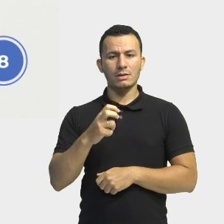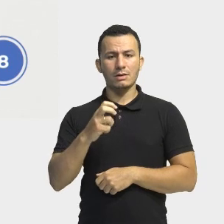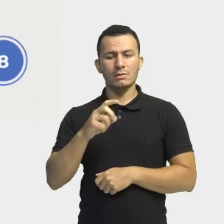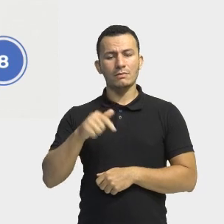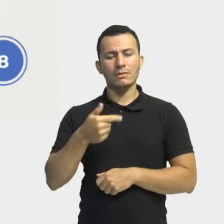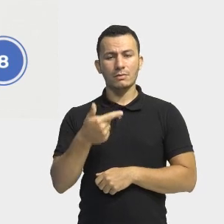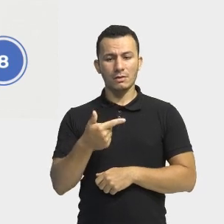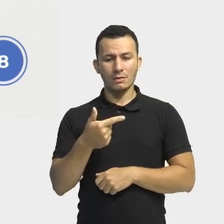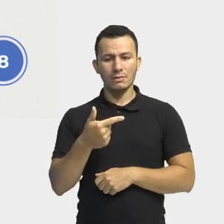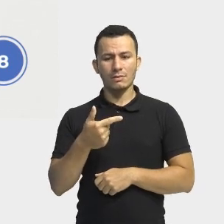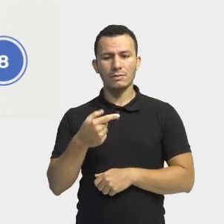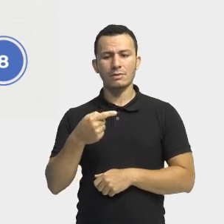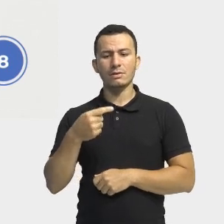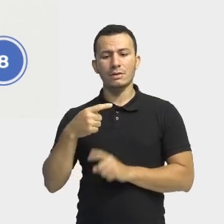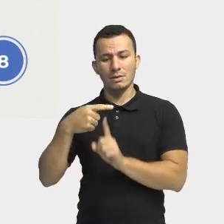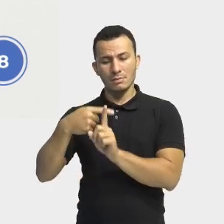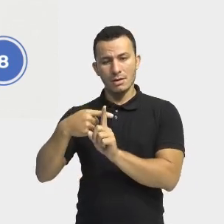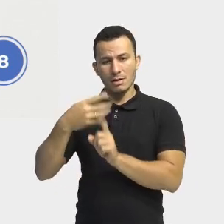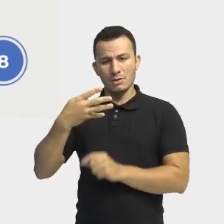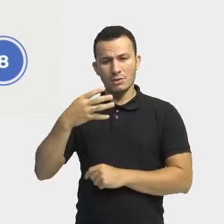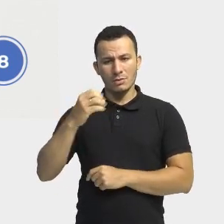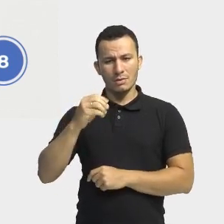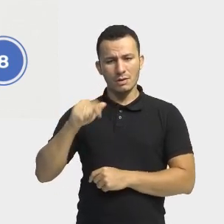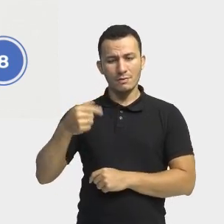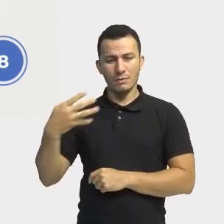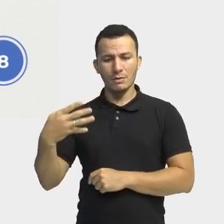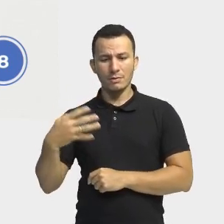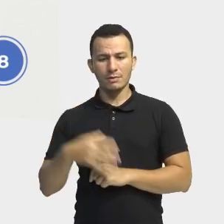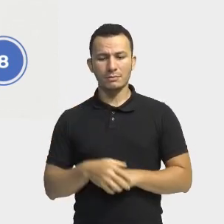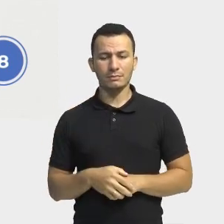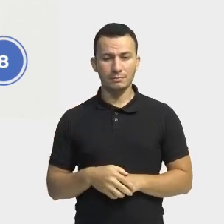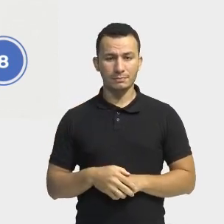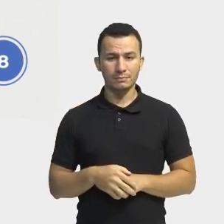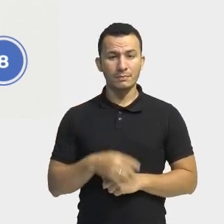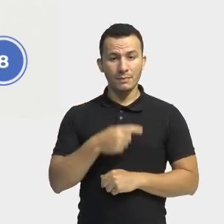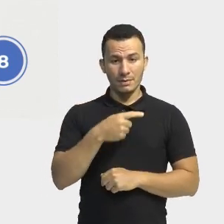40,4, subtrai e conserva o sinal do maior, menos